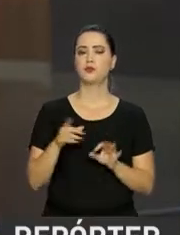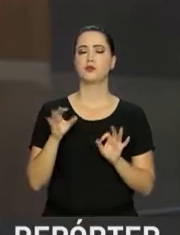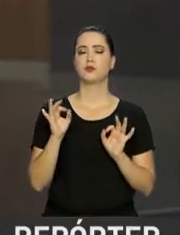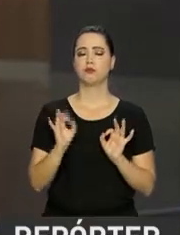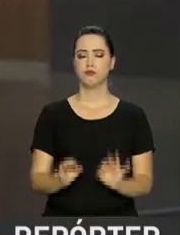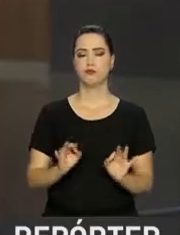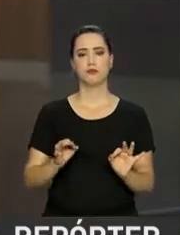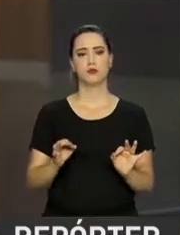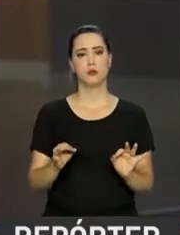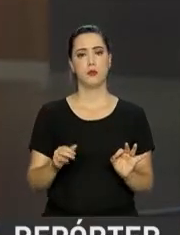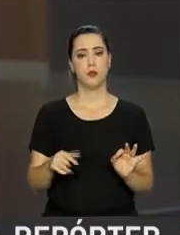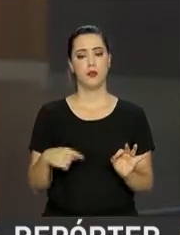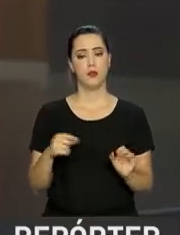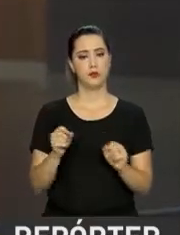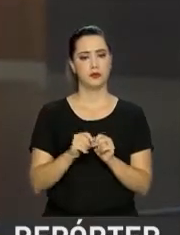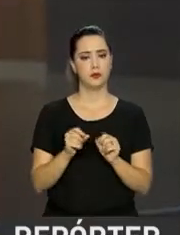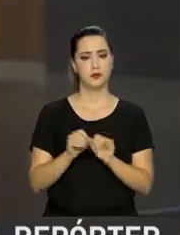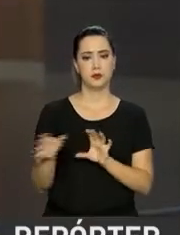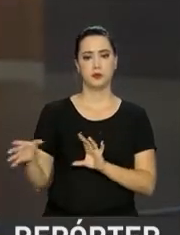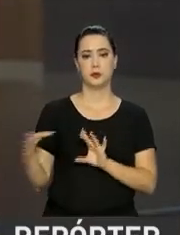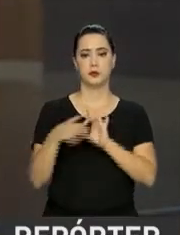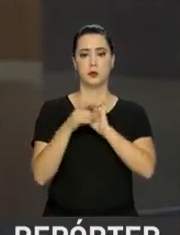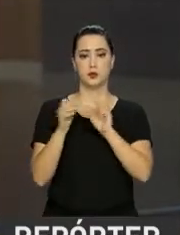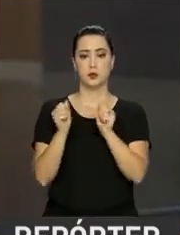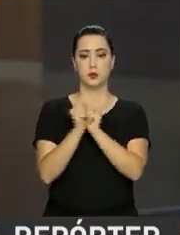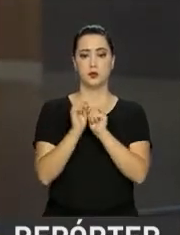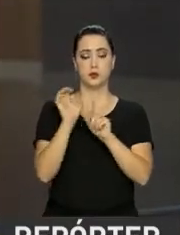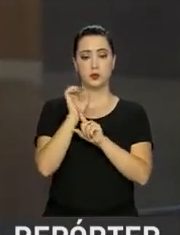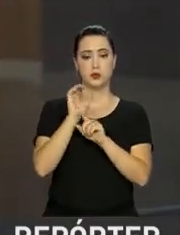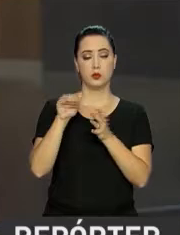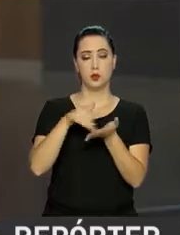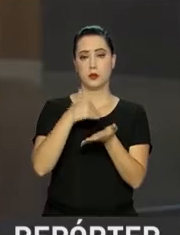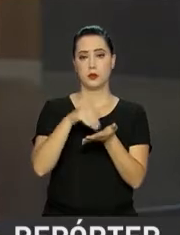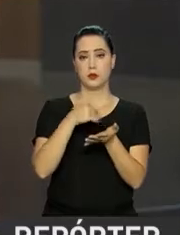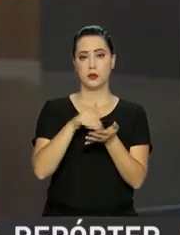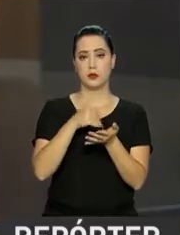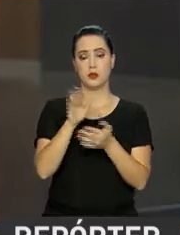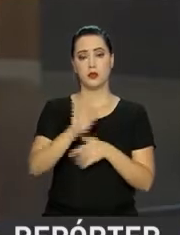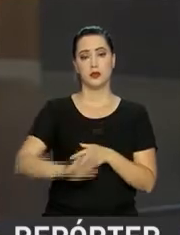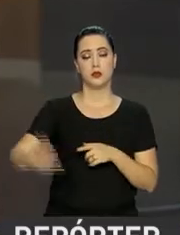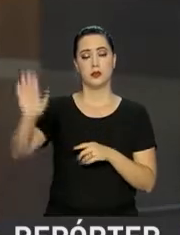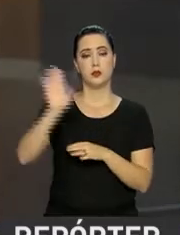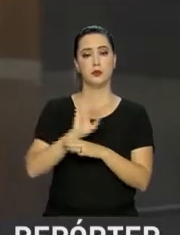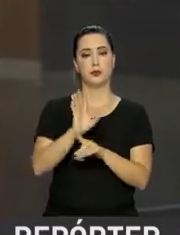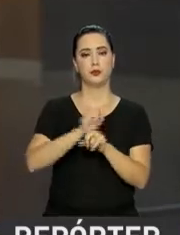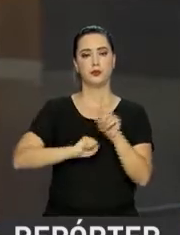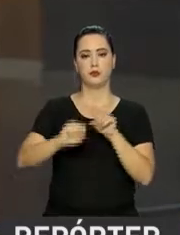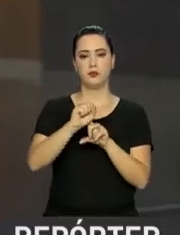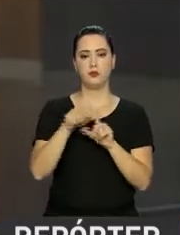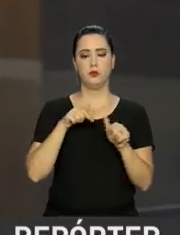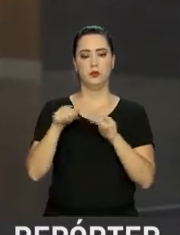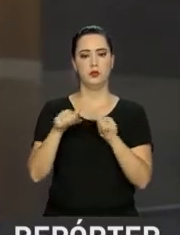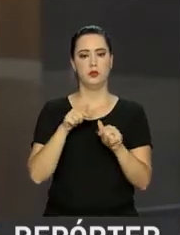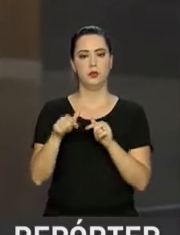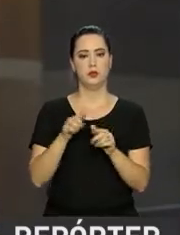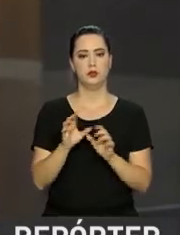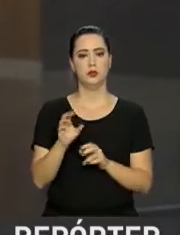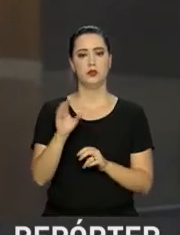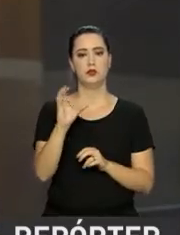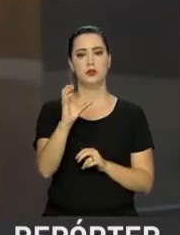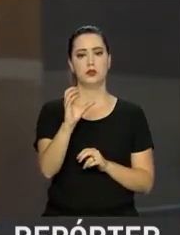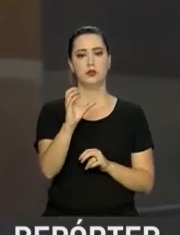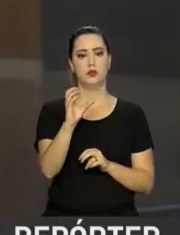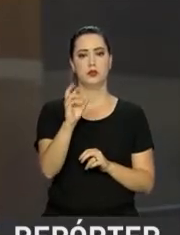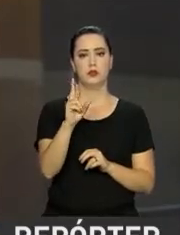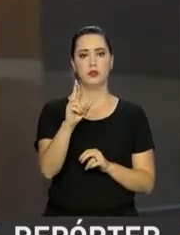fizemos conjuntamente com a secretaria nacional de assistência social nós vamos trabalhar com os cras com